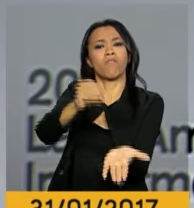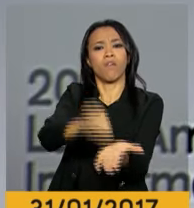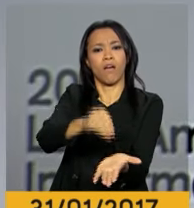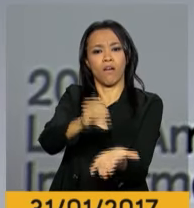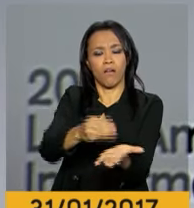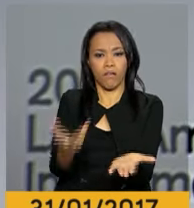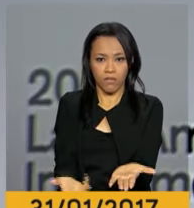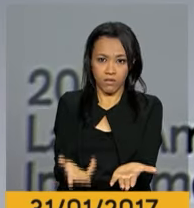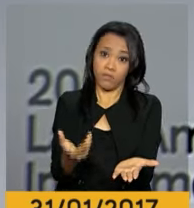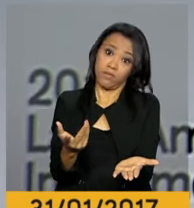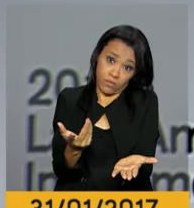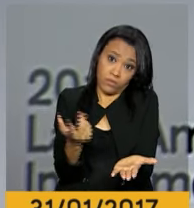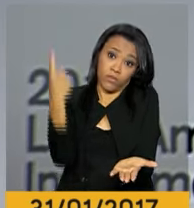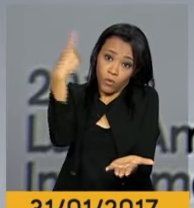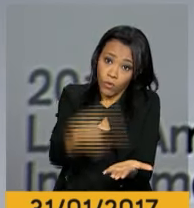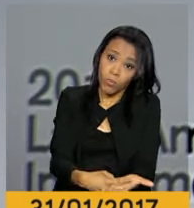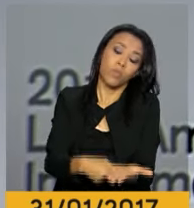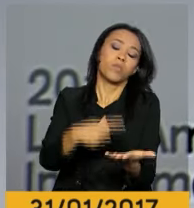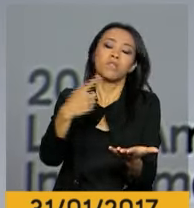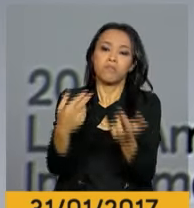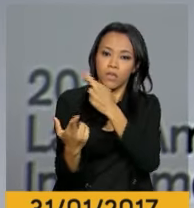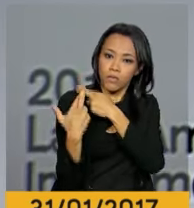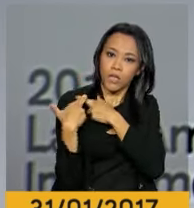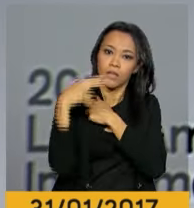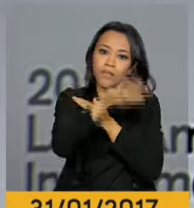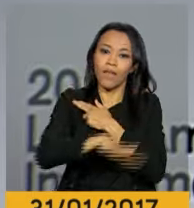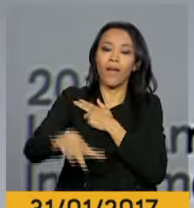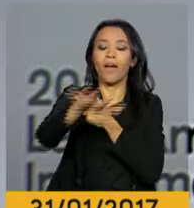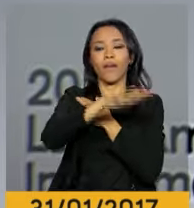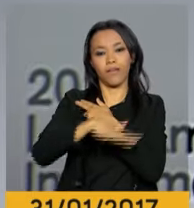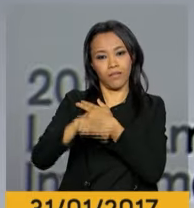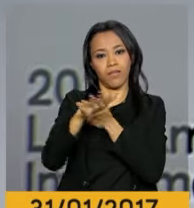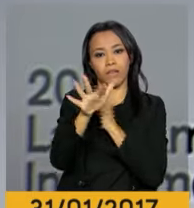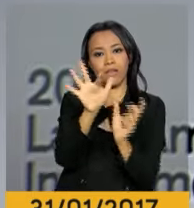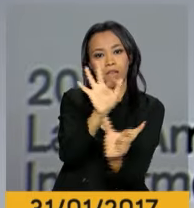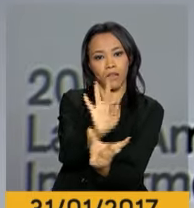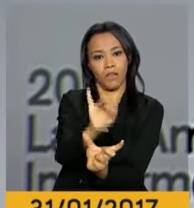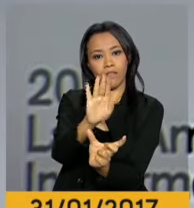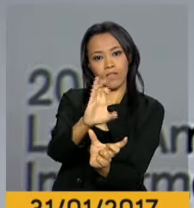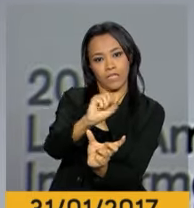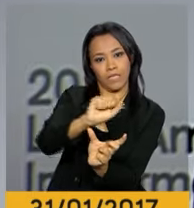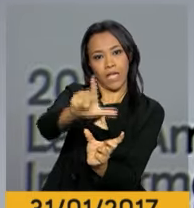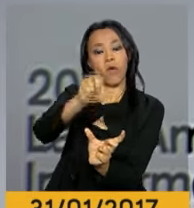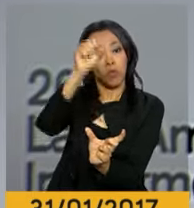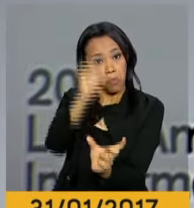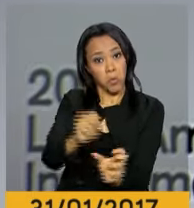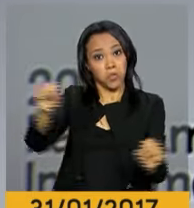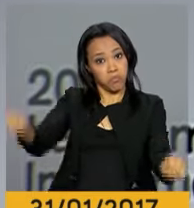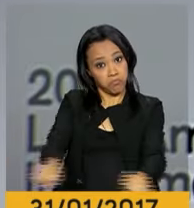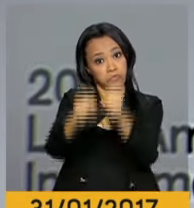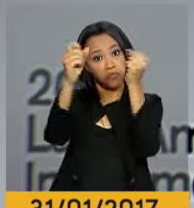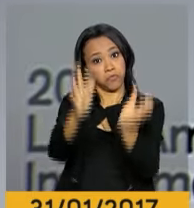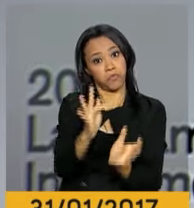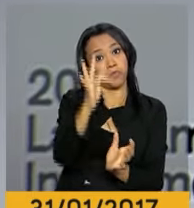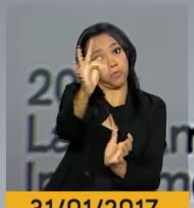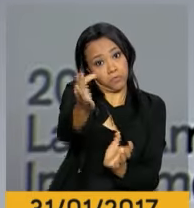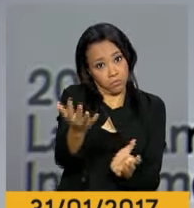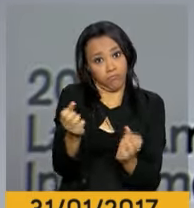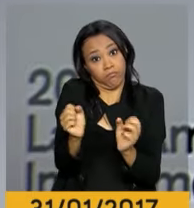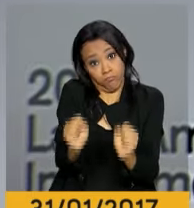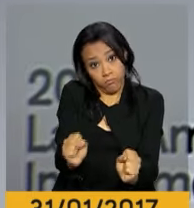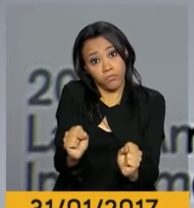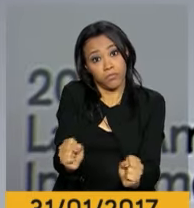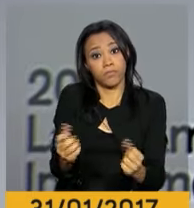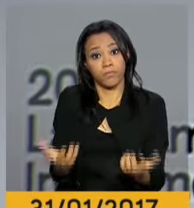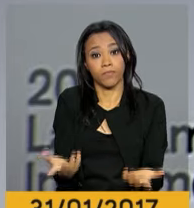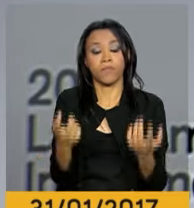fiscal que pode levar a falência eh do Estado eh não é até exagero dizer que